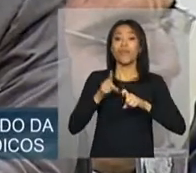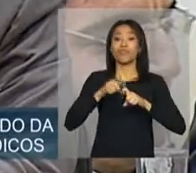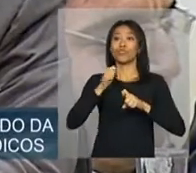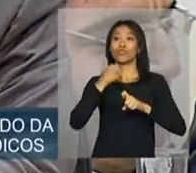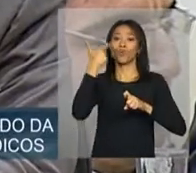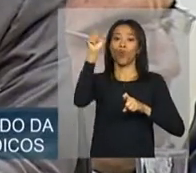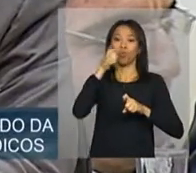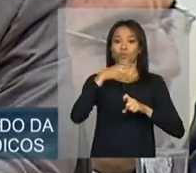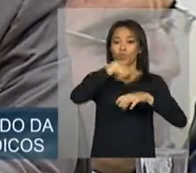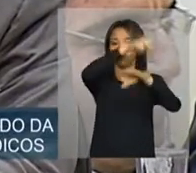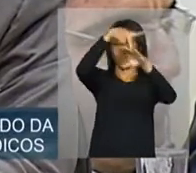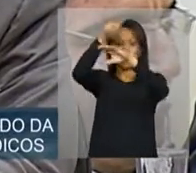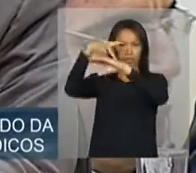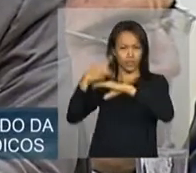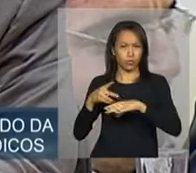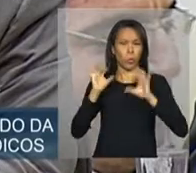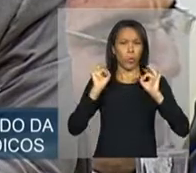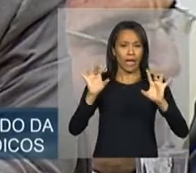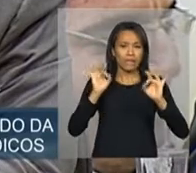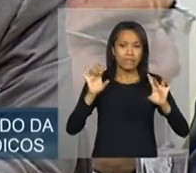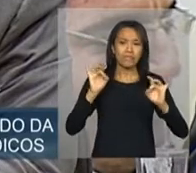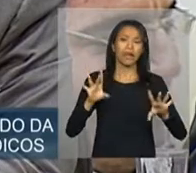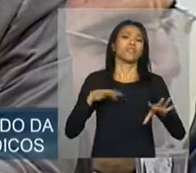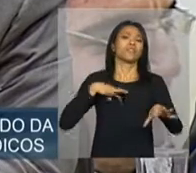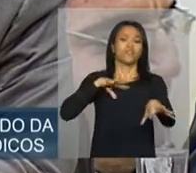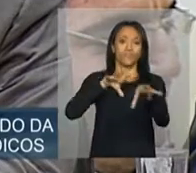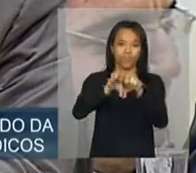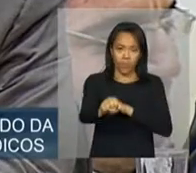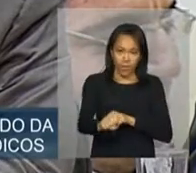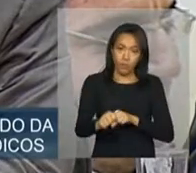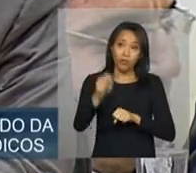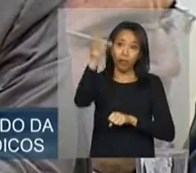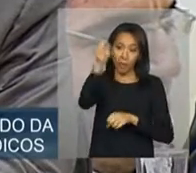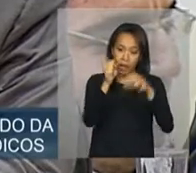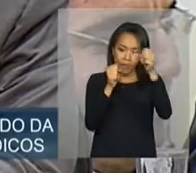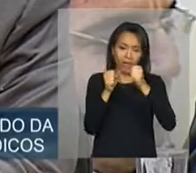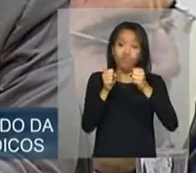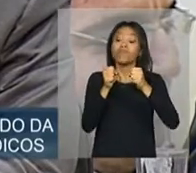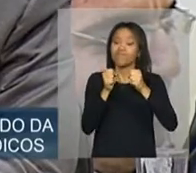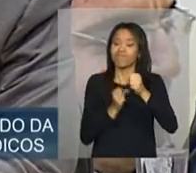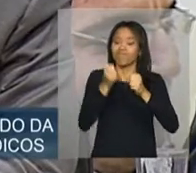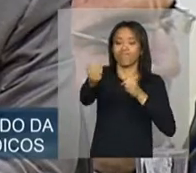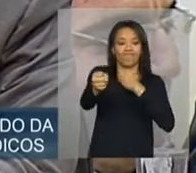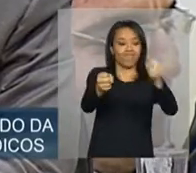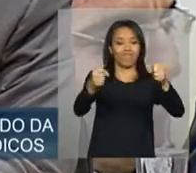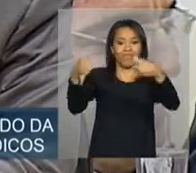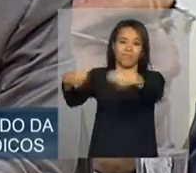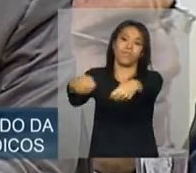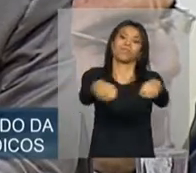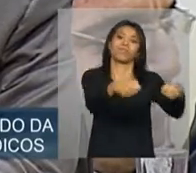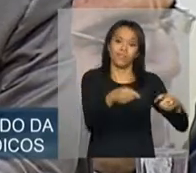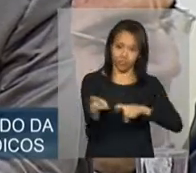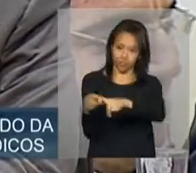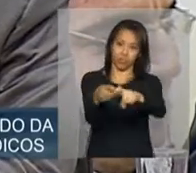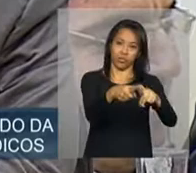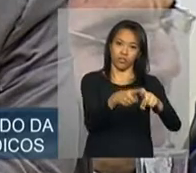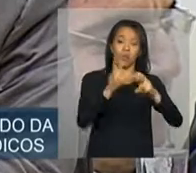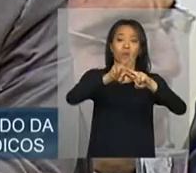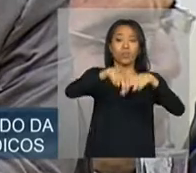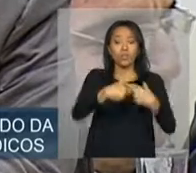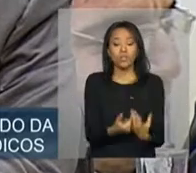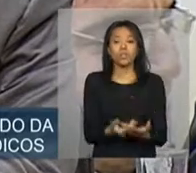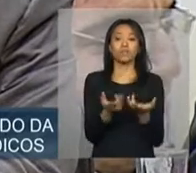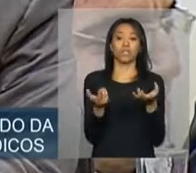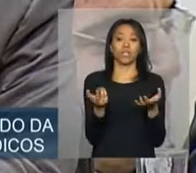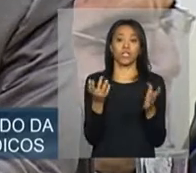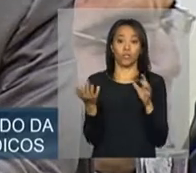com qualidade conformação para levarmos para as áreas ainda é por isso que o foco das cooperações